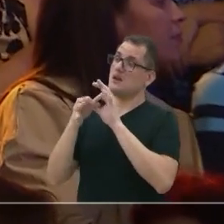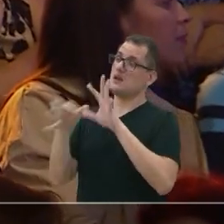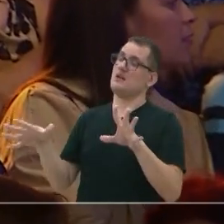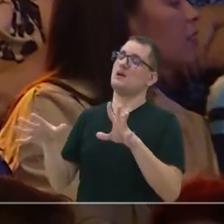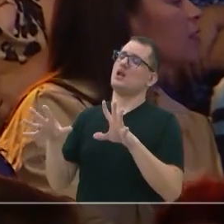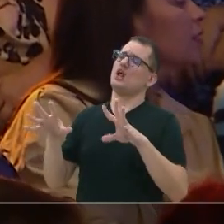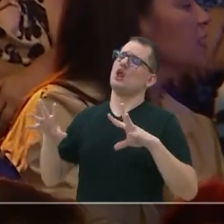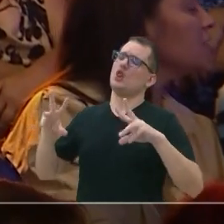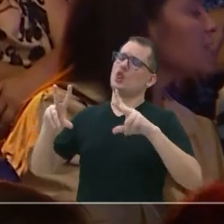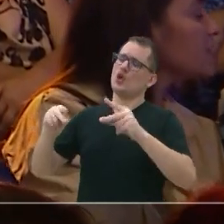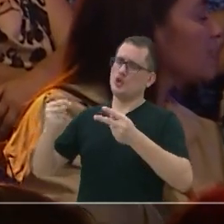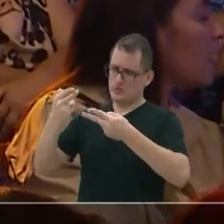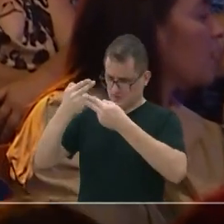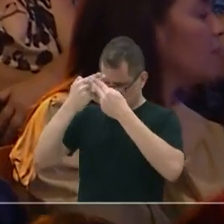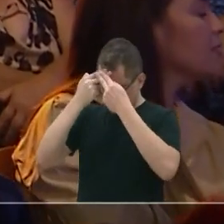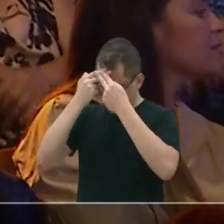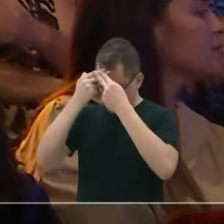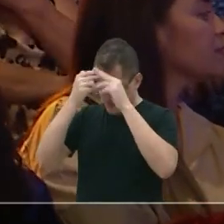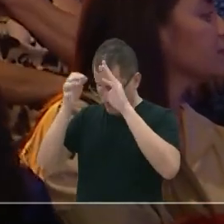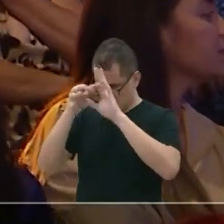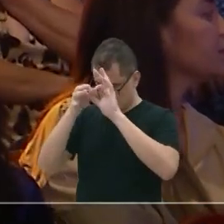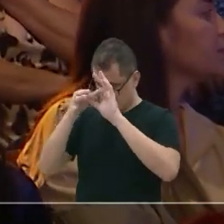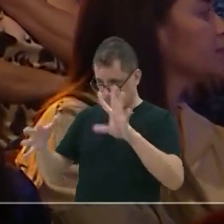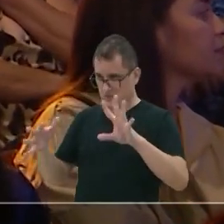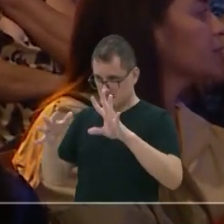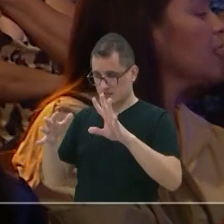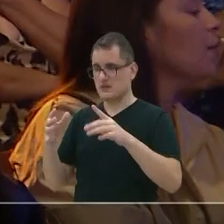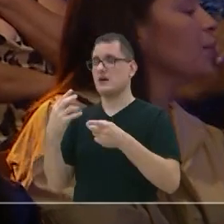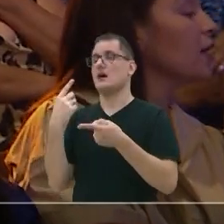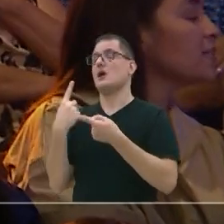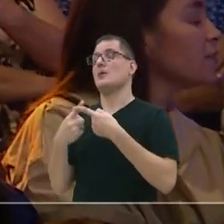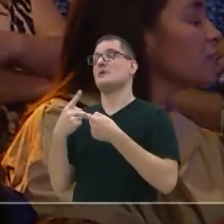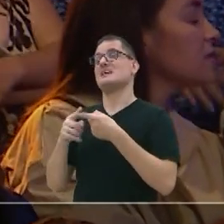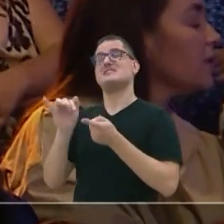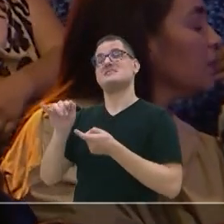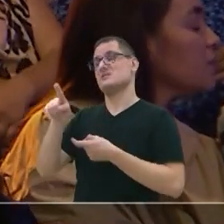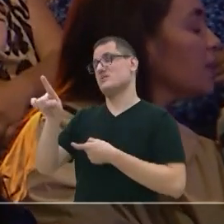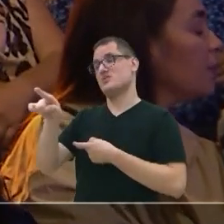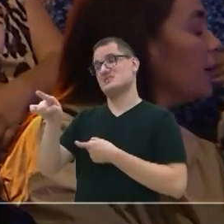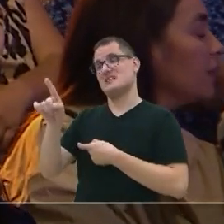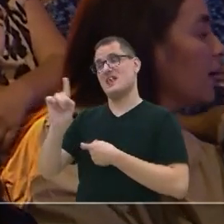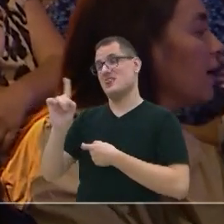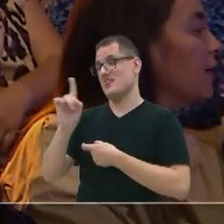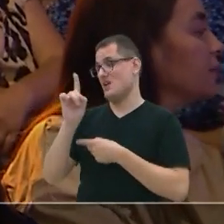destes traumas, porque se você não se libertar,